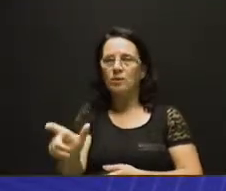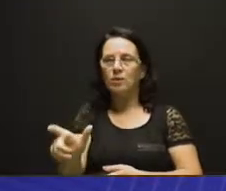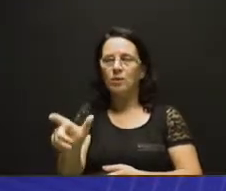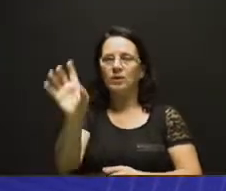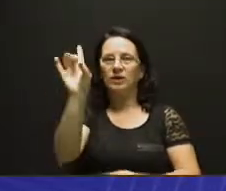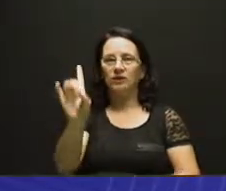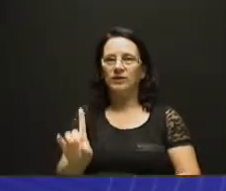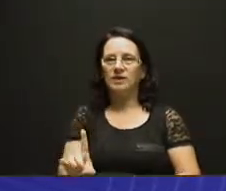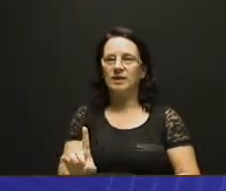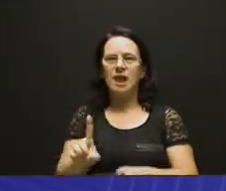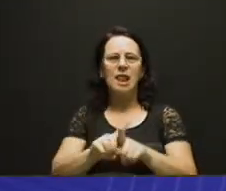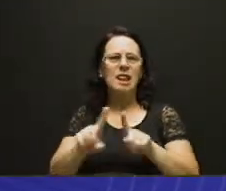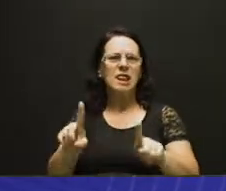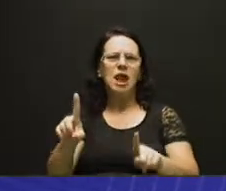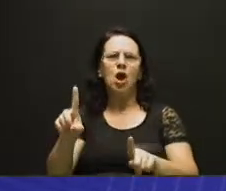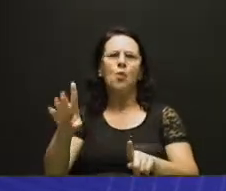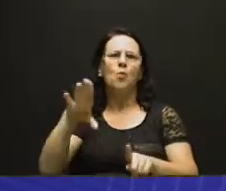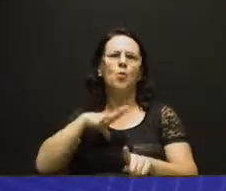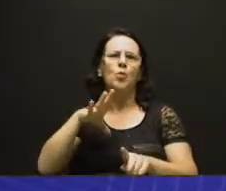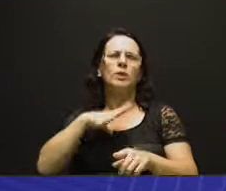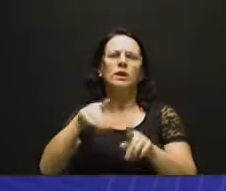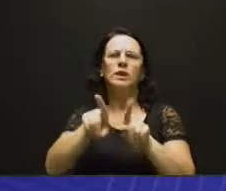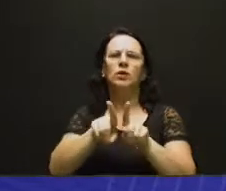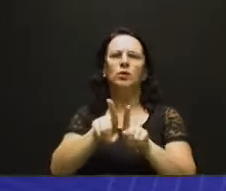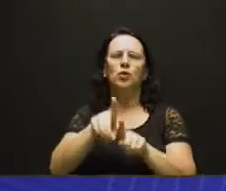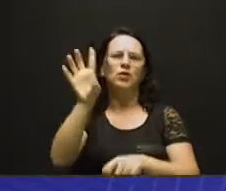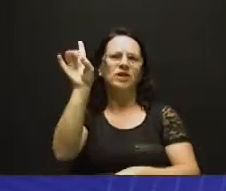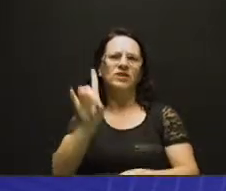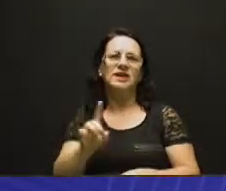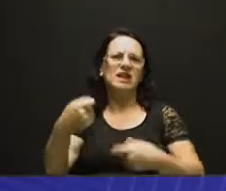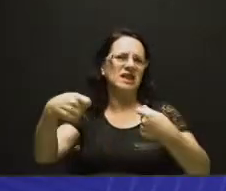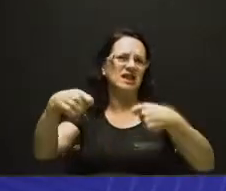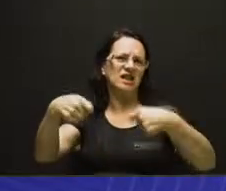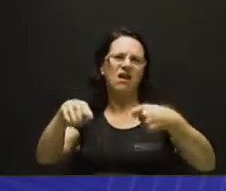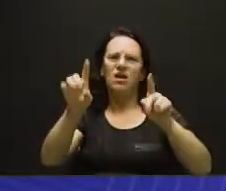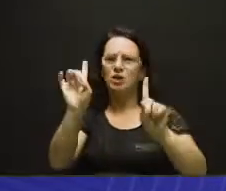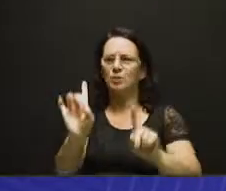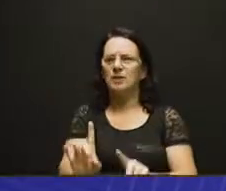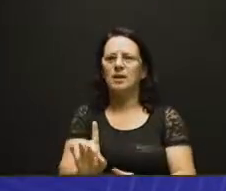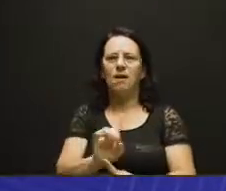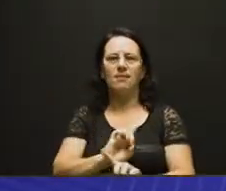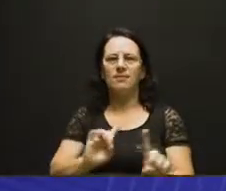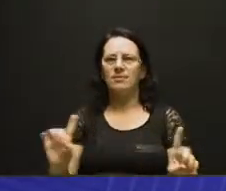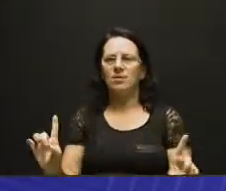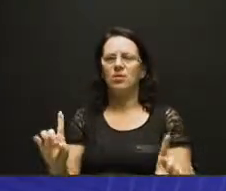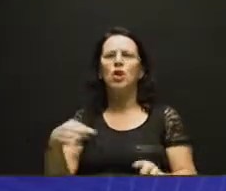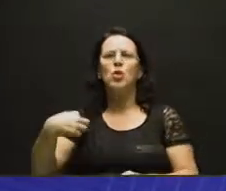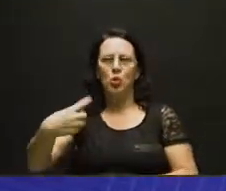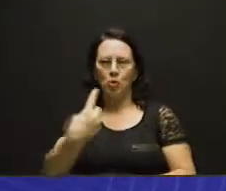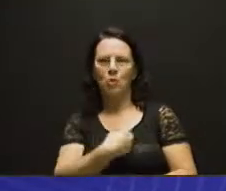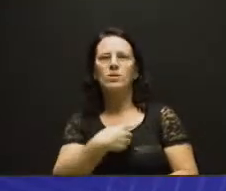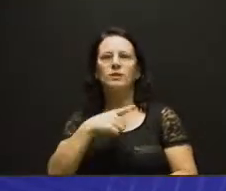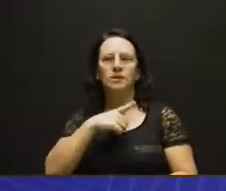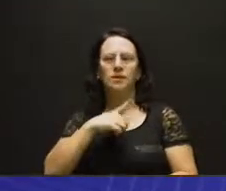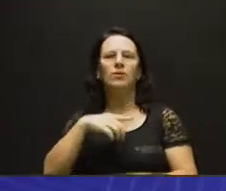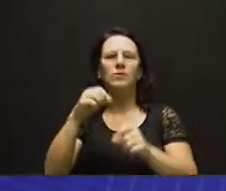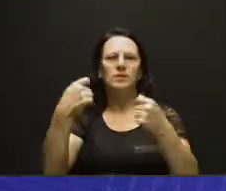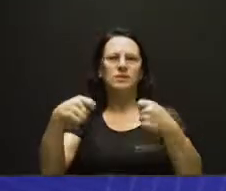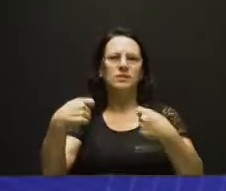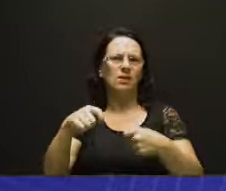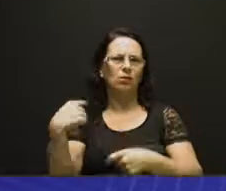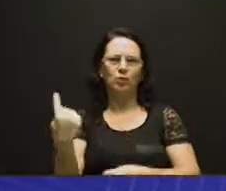deficiente não é portador de deficiência não é portador de necessidades especiais necessidades especiais todos temos inclusive